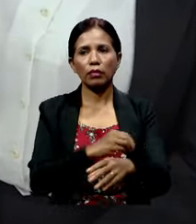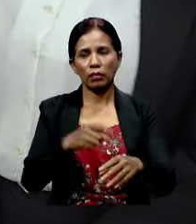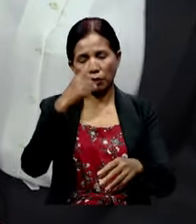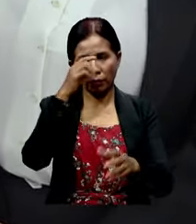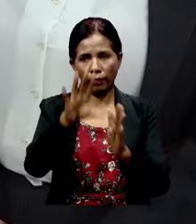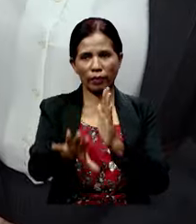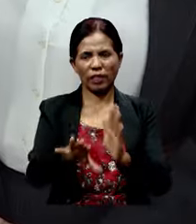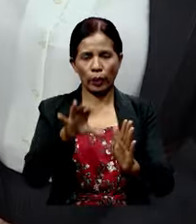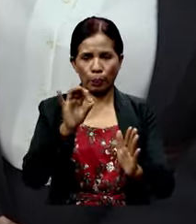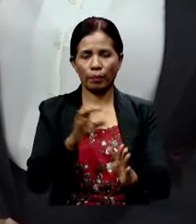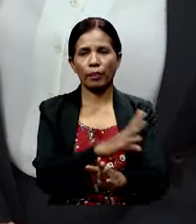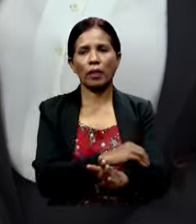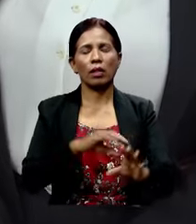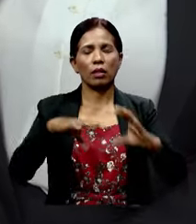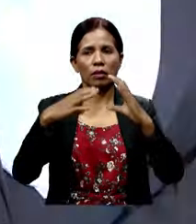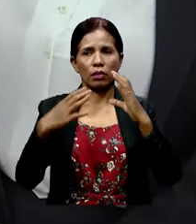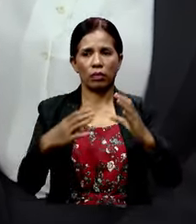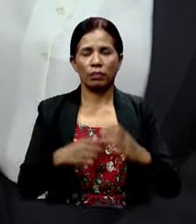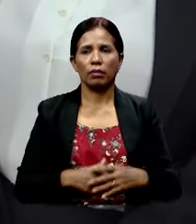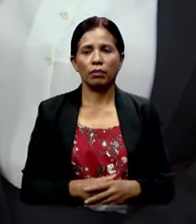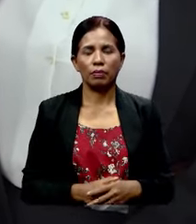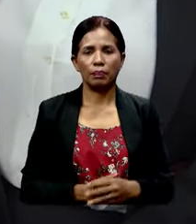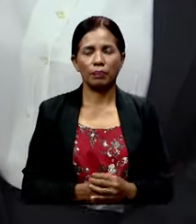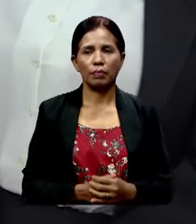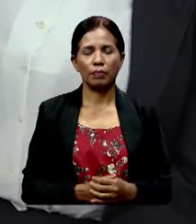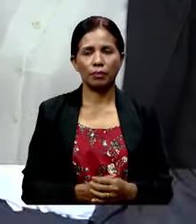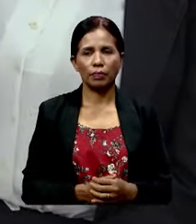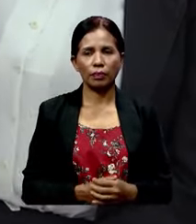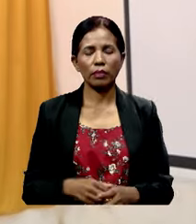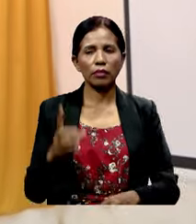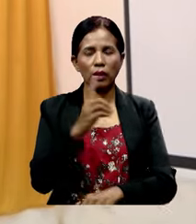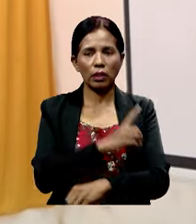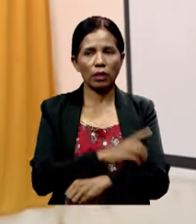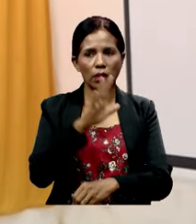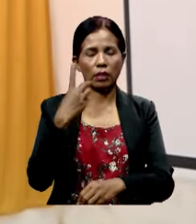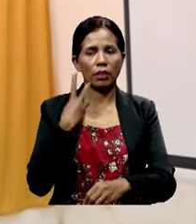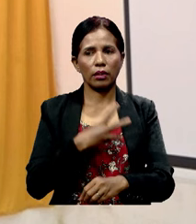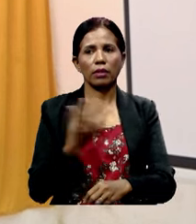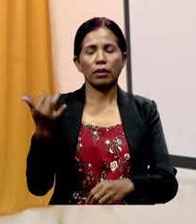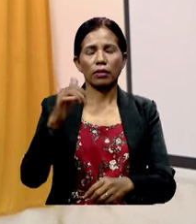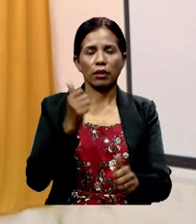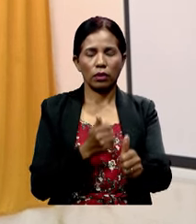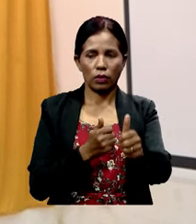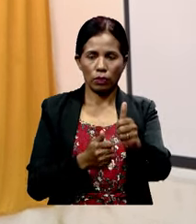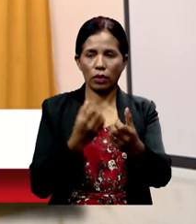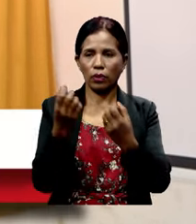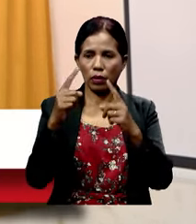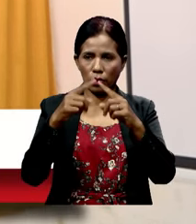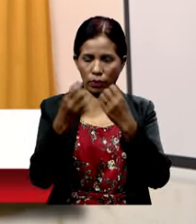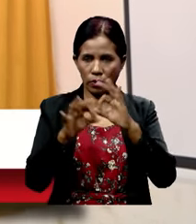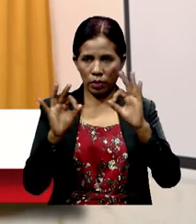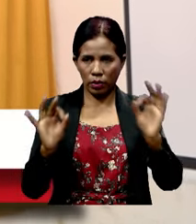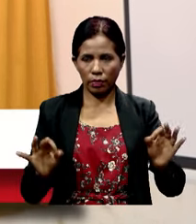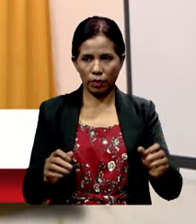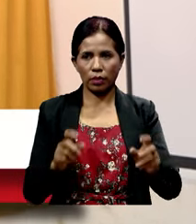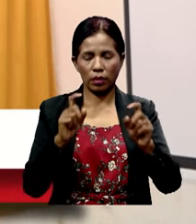reta reconhecimento o se comissão função pública. Durante Loron Lima, então espera cada Cira tem que tuir to roto. E Cira tem que